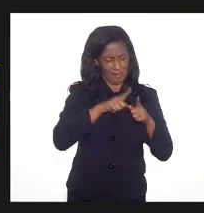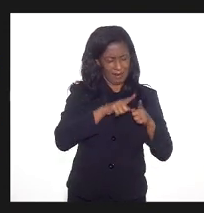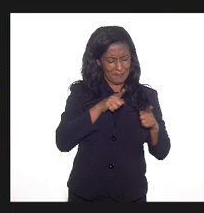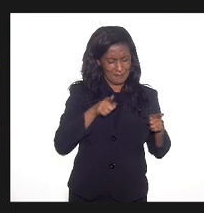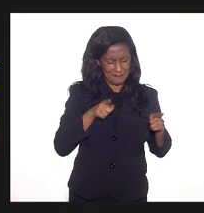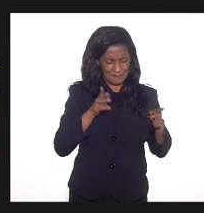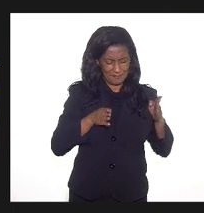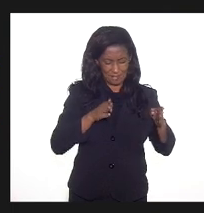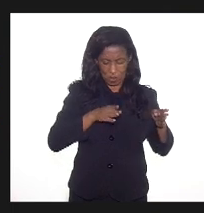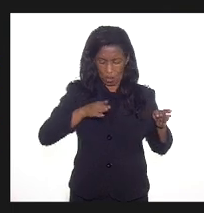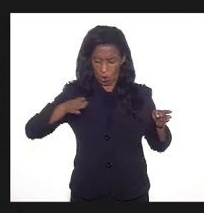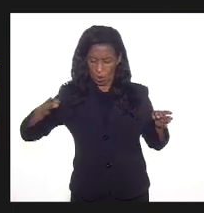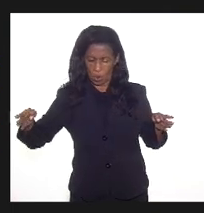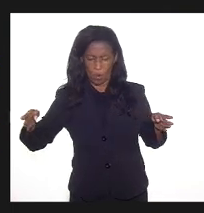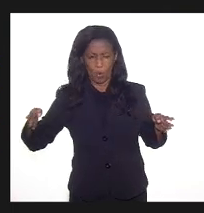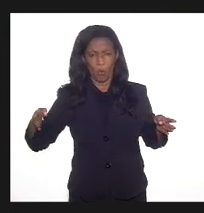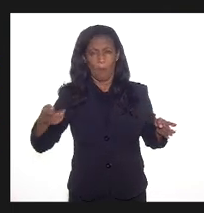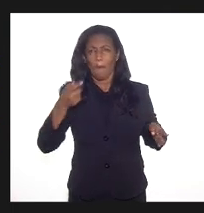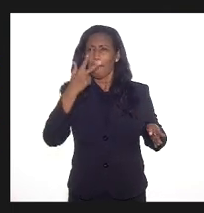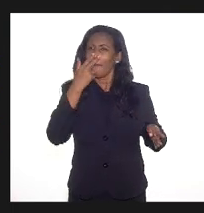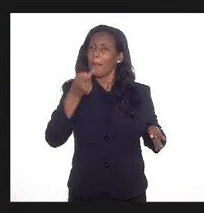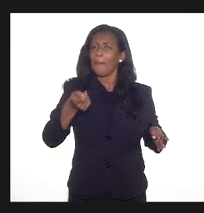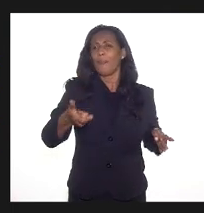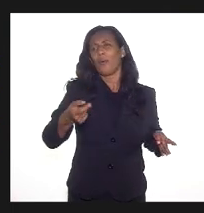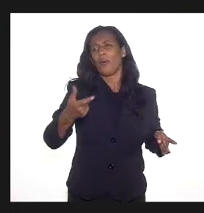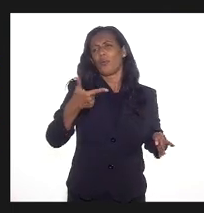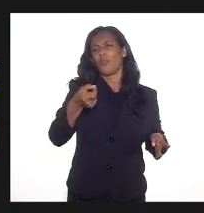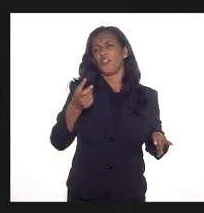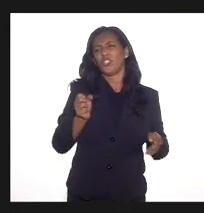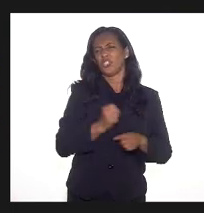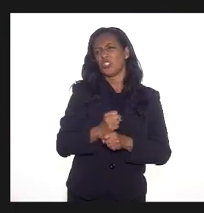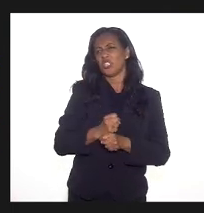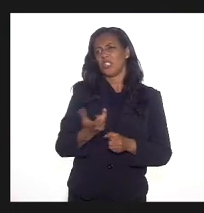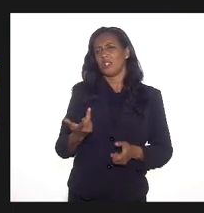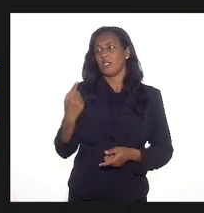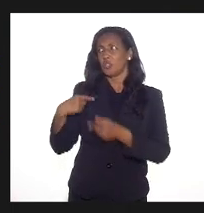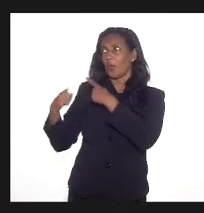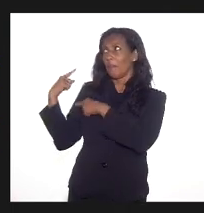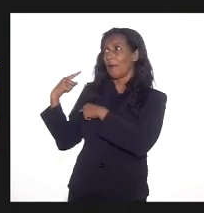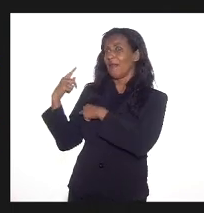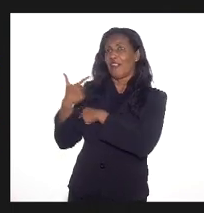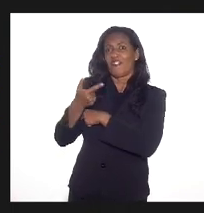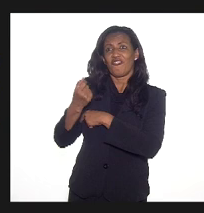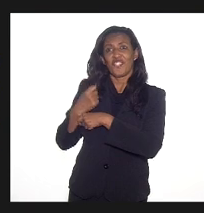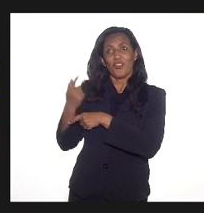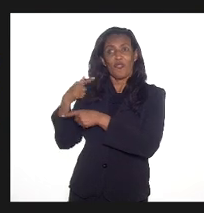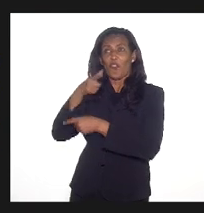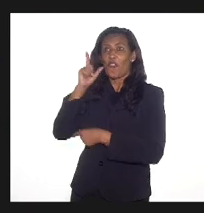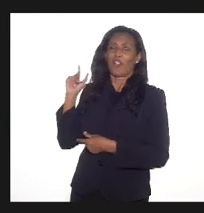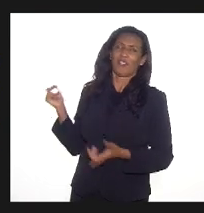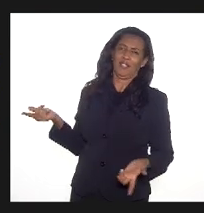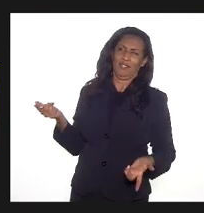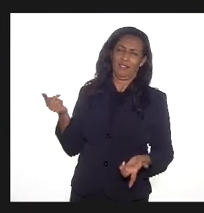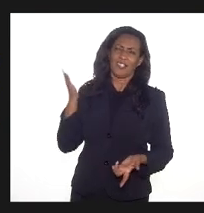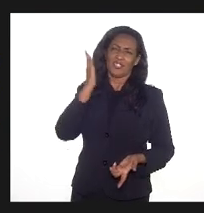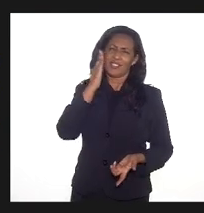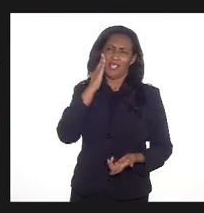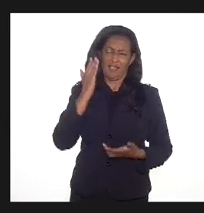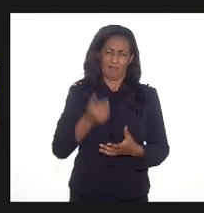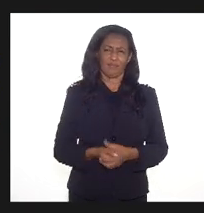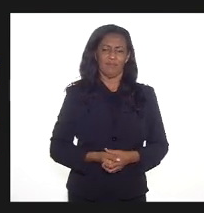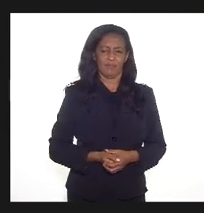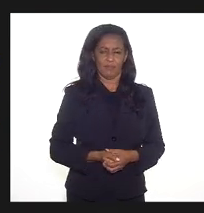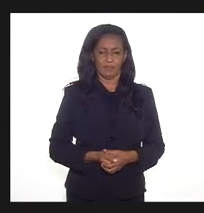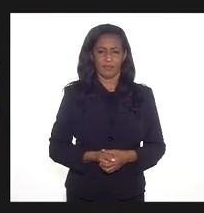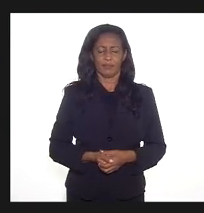20 anos é muito pouco até. A gente sabe disso. A gente olha para trás, 20 anos foi ontem. A gente sabe disso, né, irmão? Então,